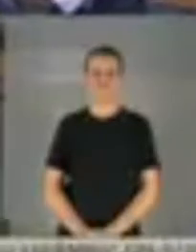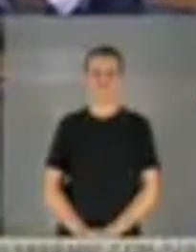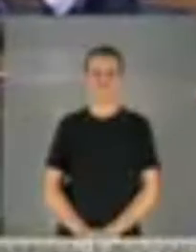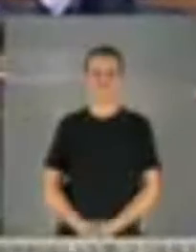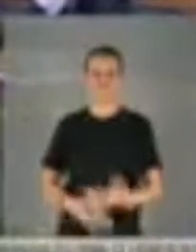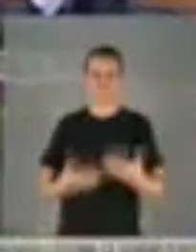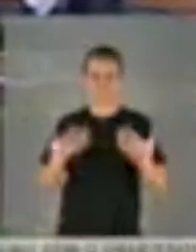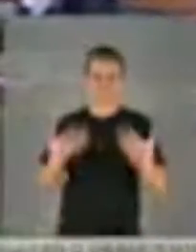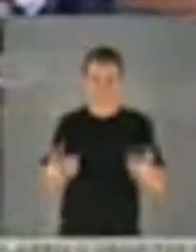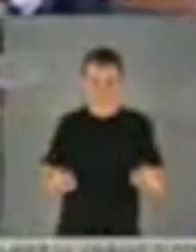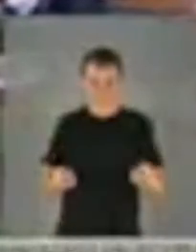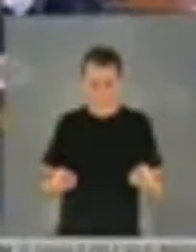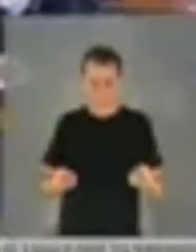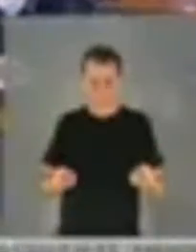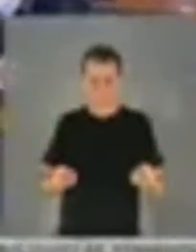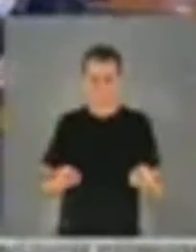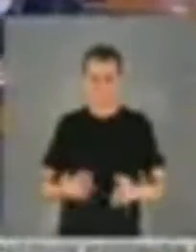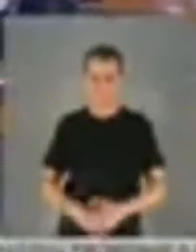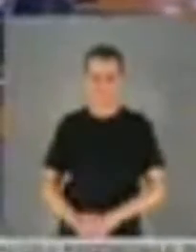Vamos.